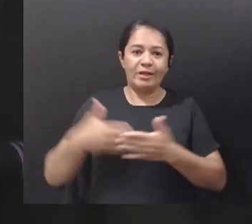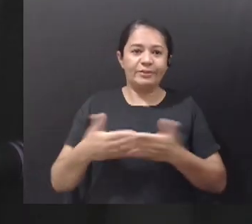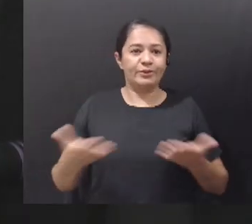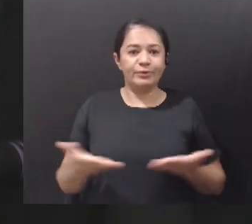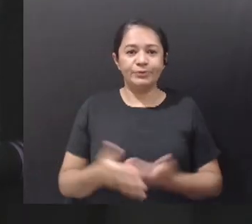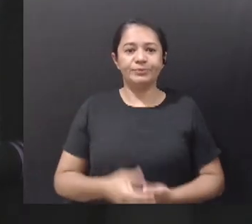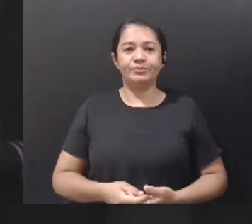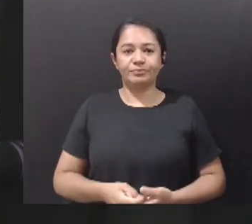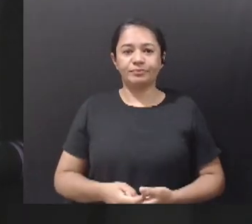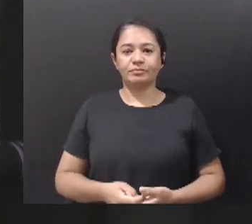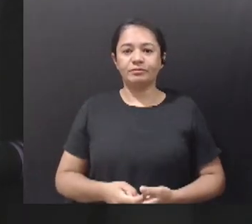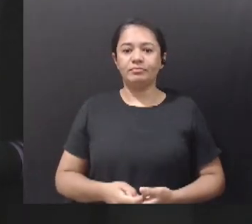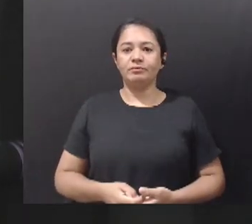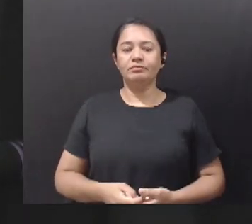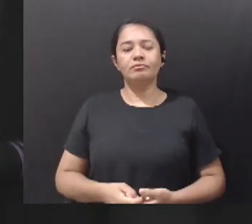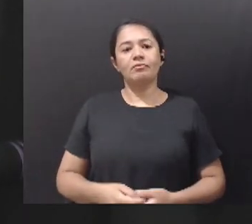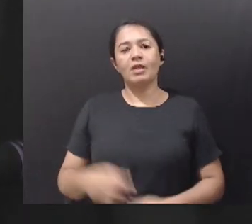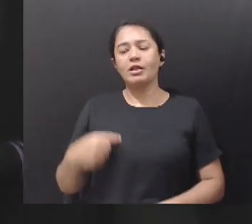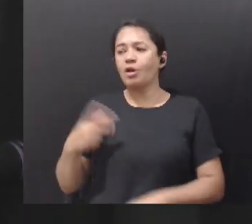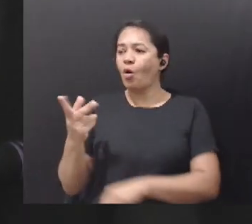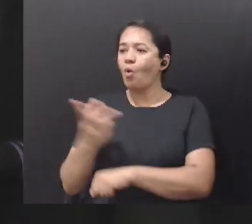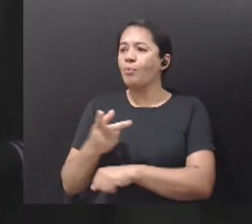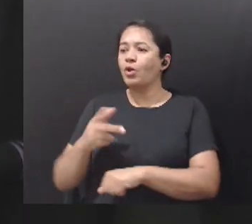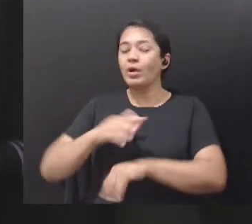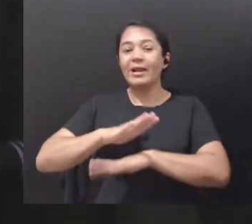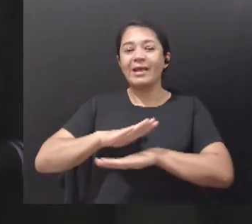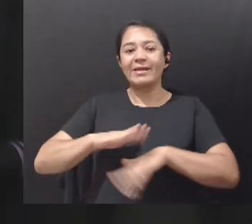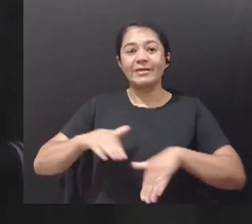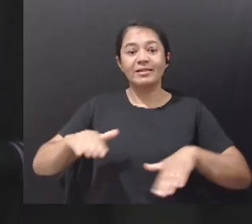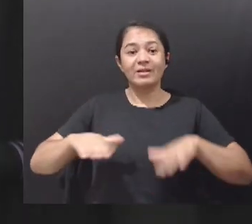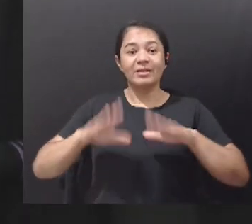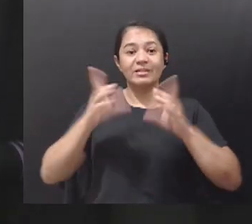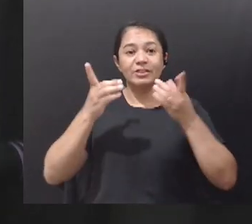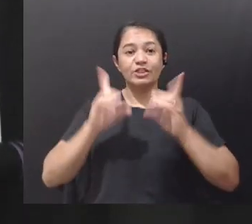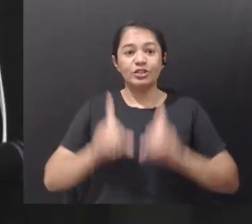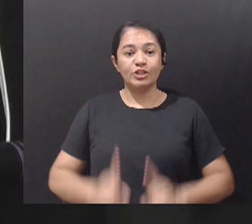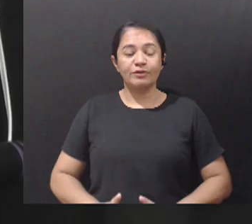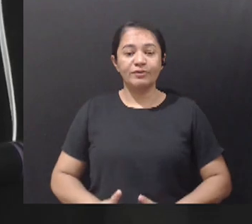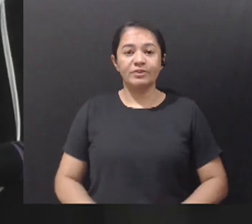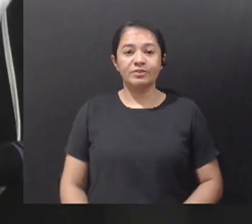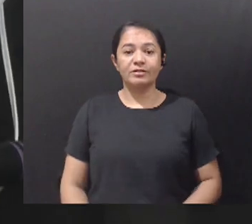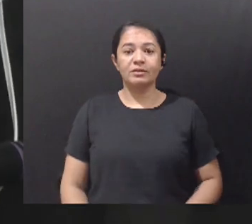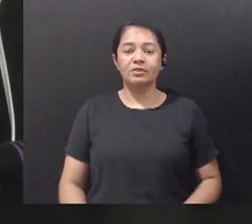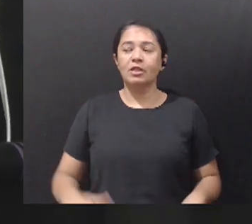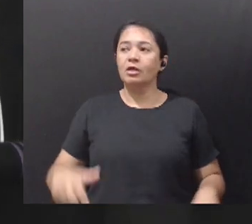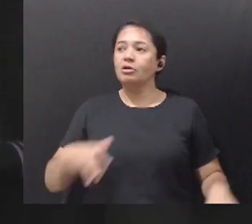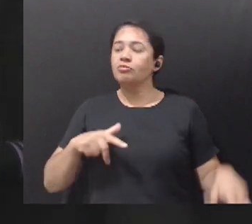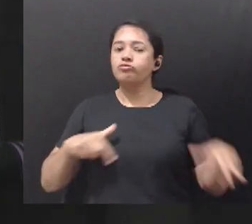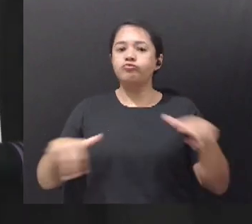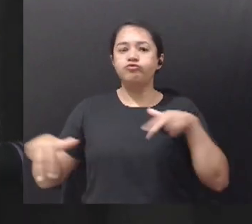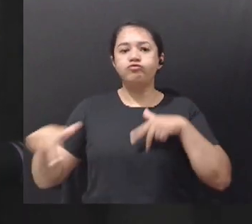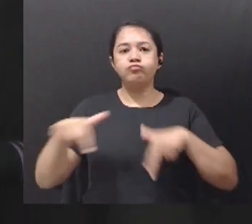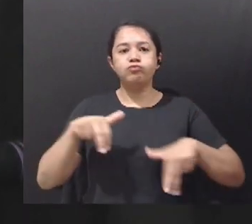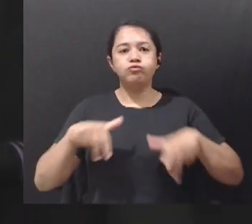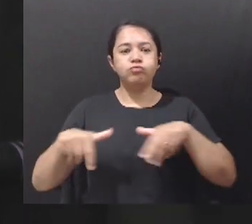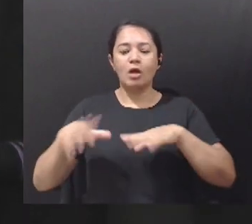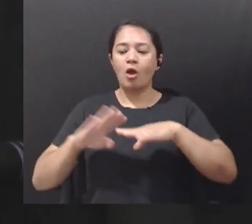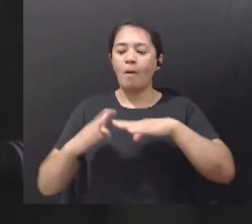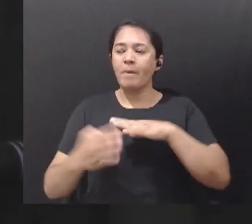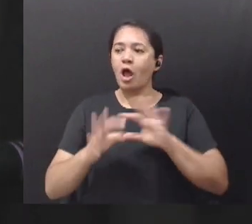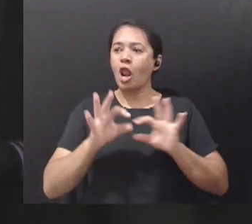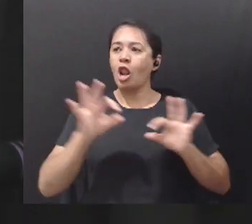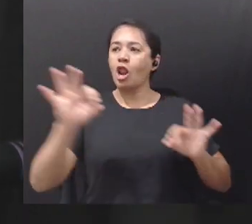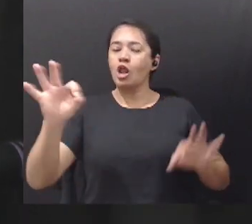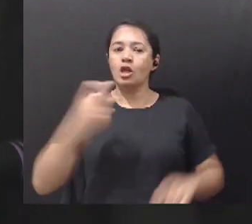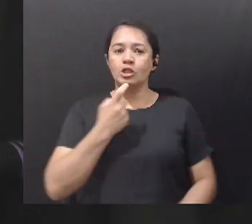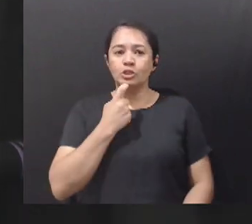fui buscar crianças com deficiência. Obviamente, andando Campinas, andando os bairros mais distantes. Campinas não era do